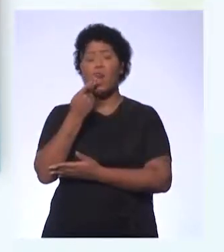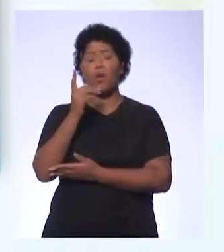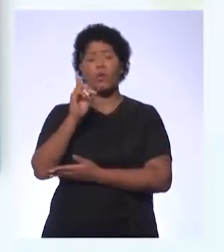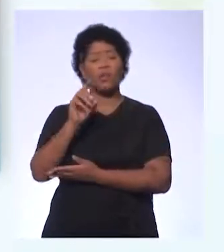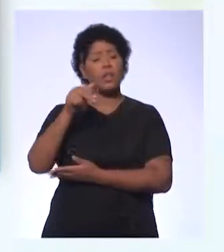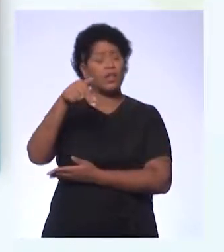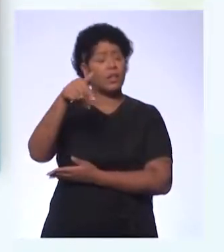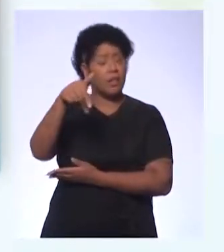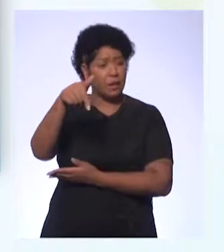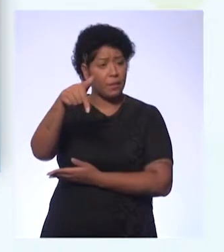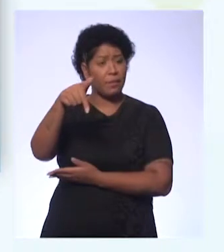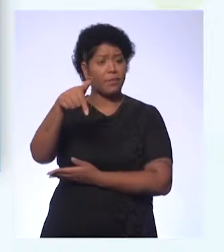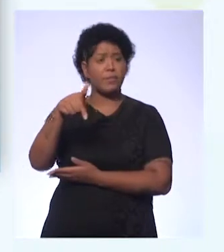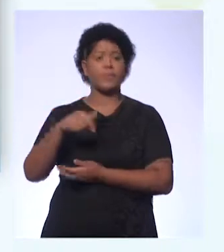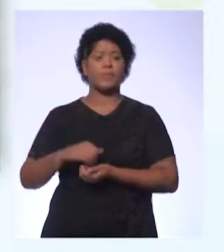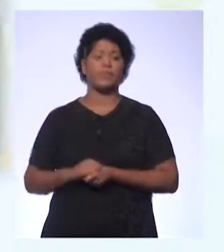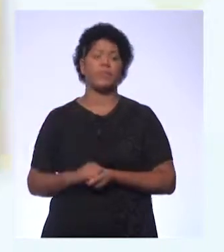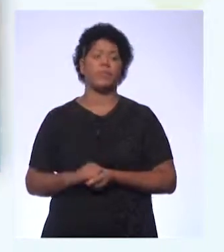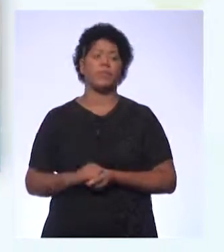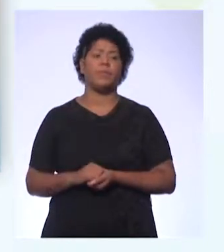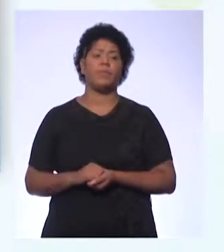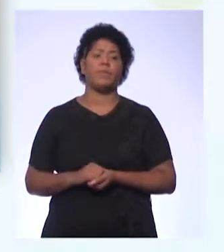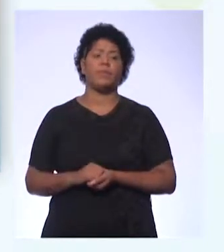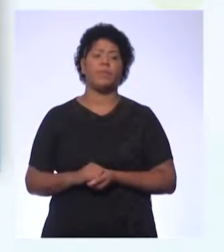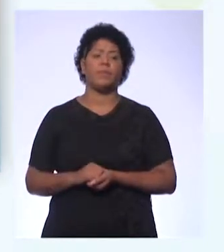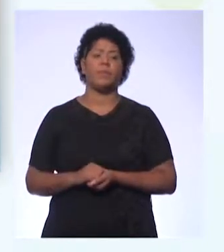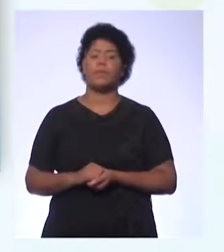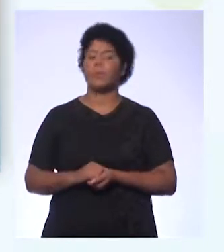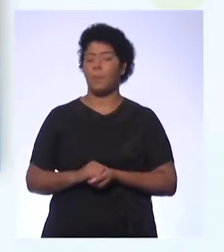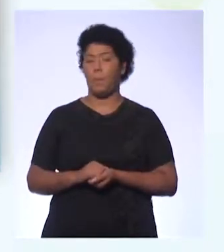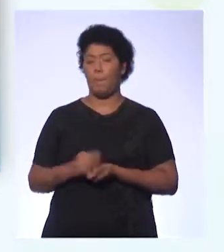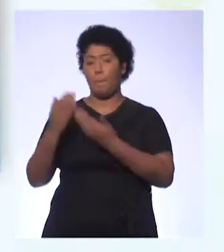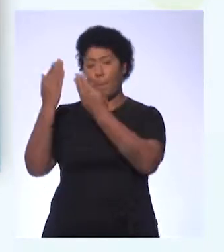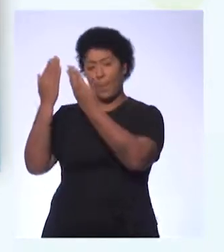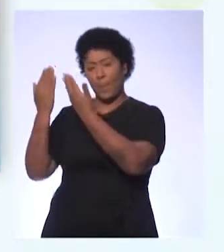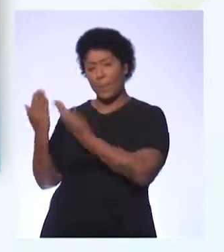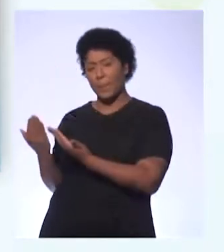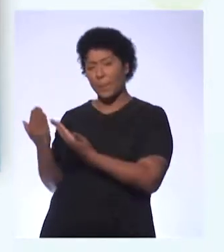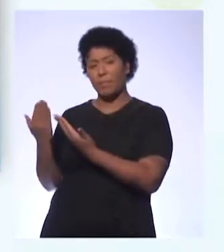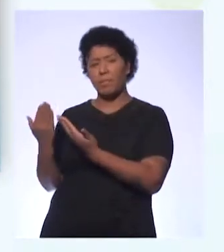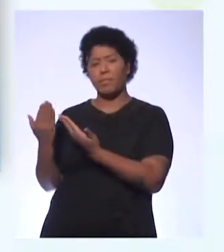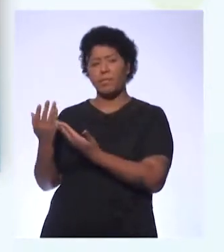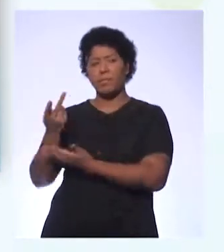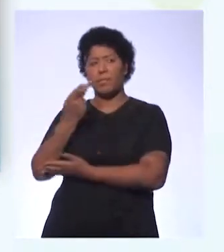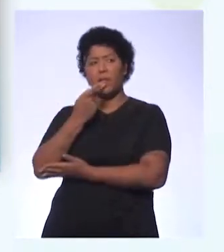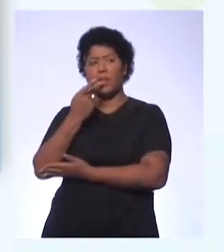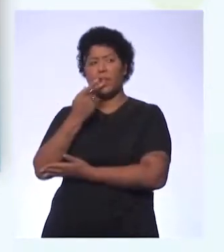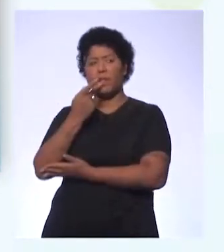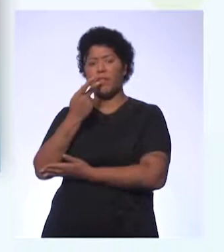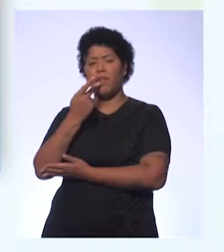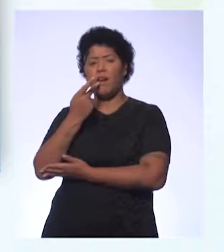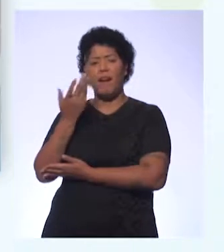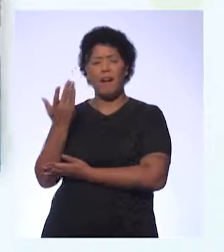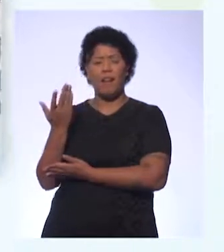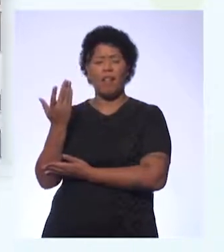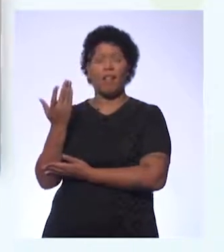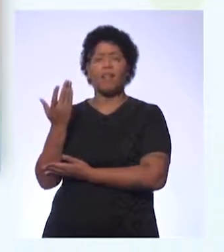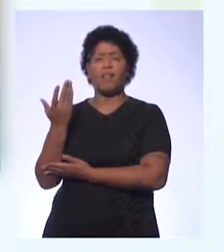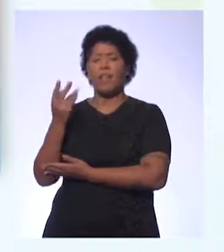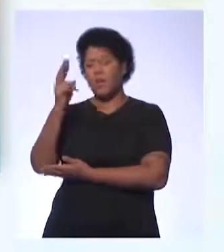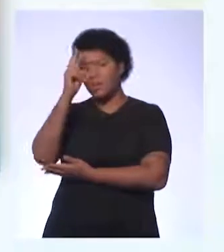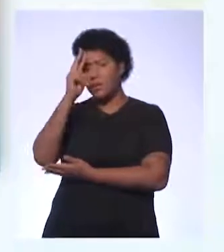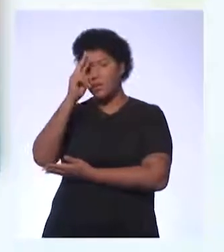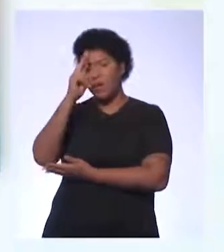magro alto com a cabeça nas nuvens e seu fiel escudeiro, Sancho Panza, gordo baixo e de pés no chão, são